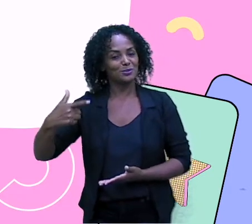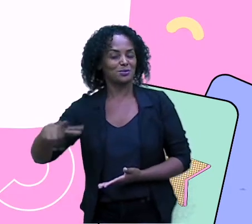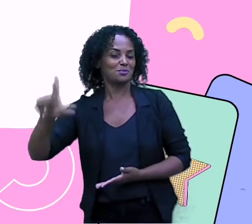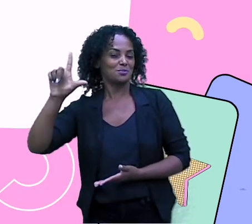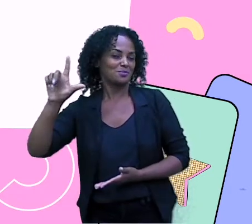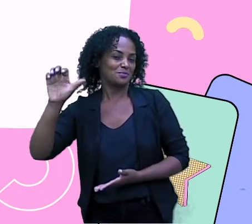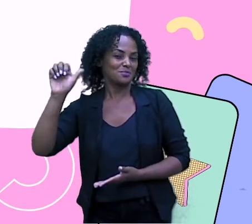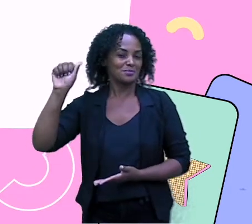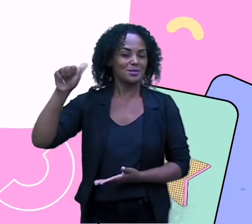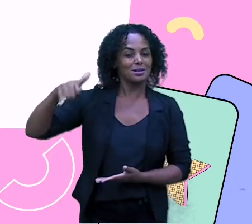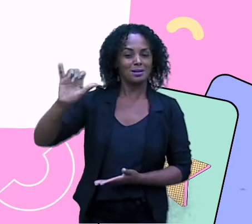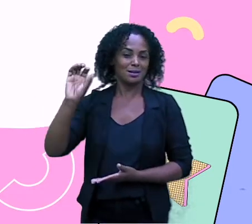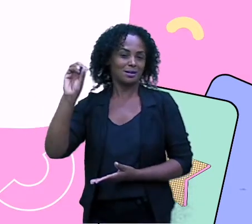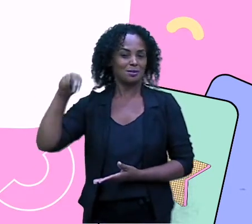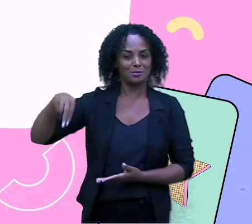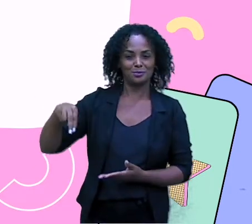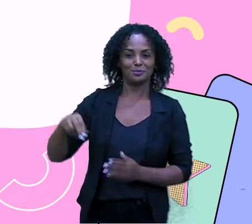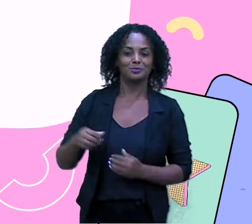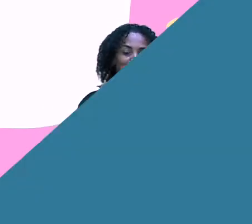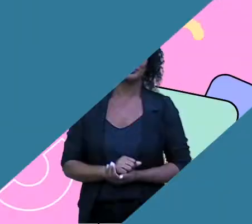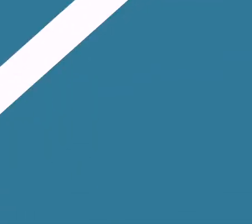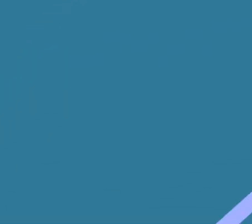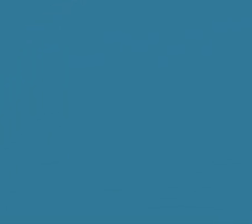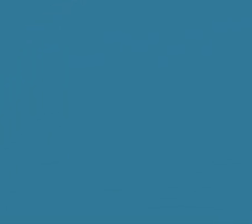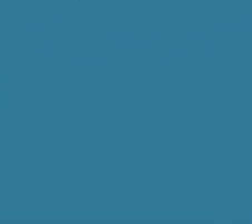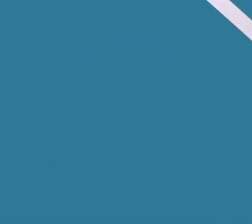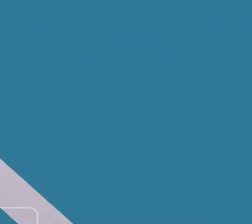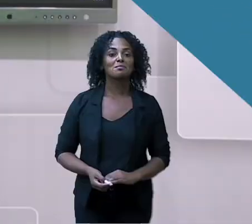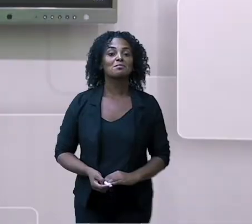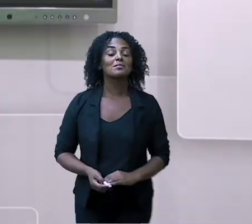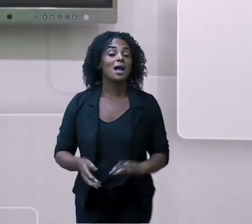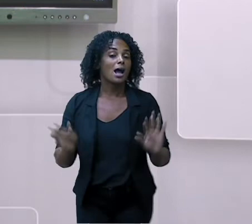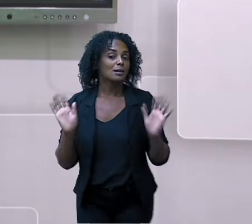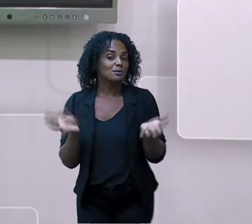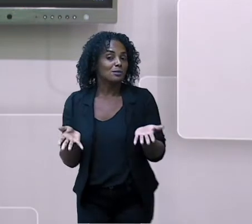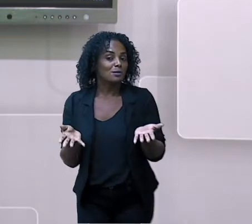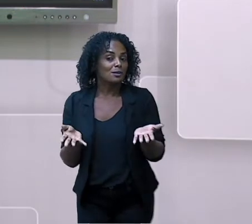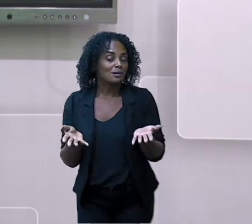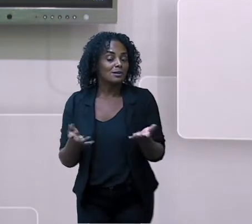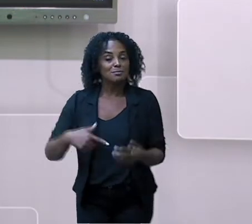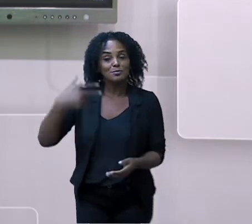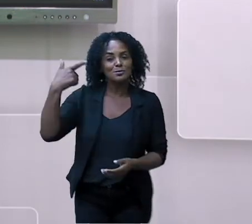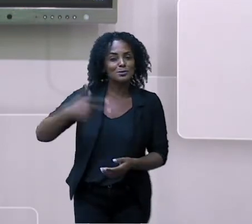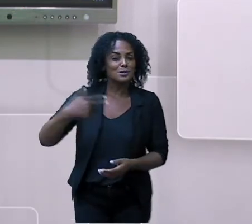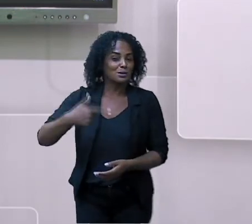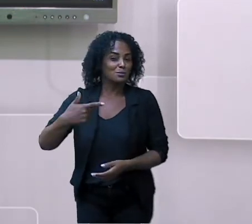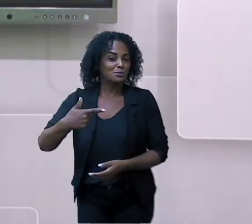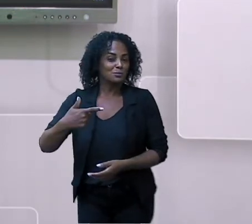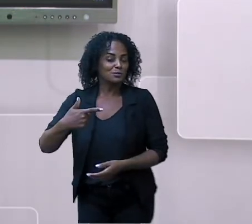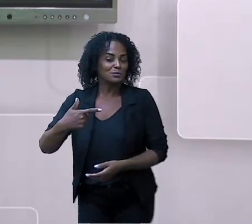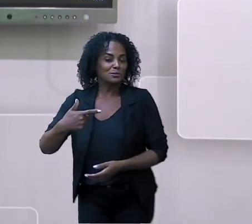torcida aí que já vai começar o jogo. Agora vamos para o second round,